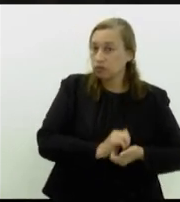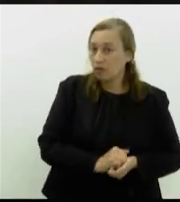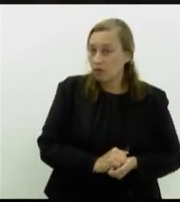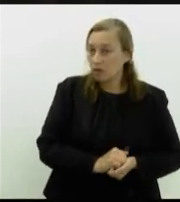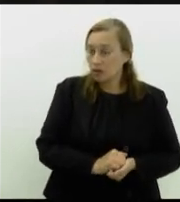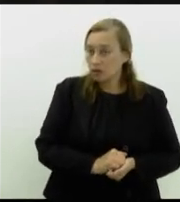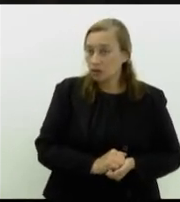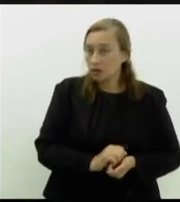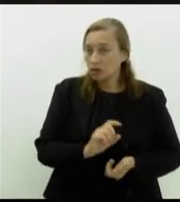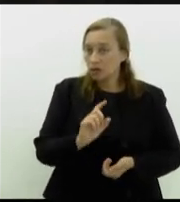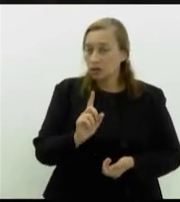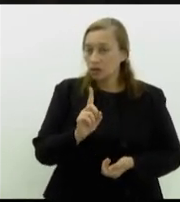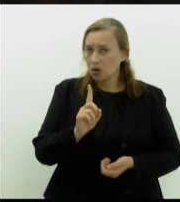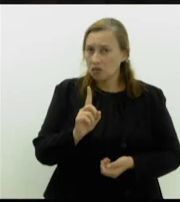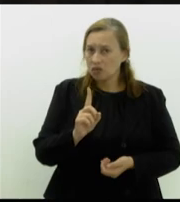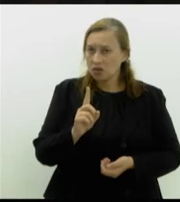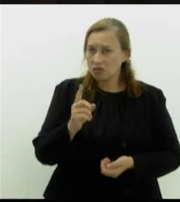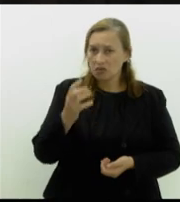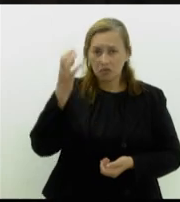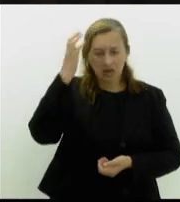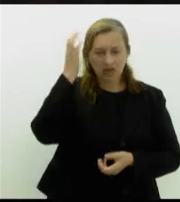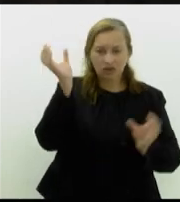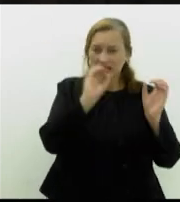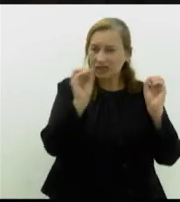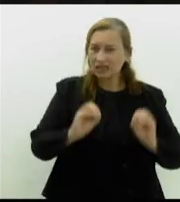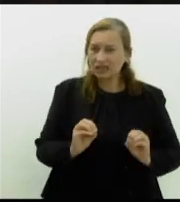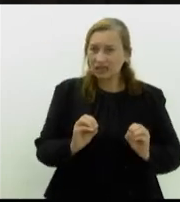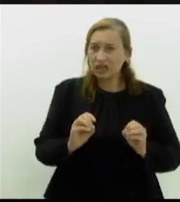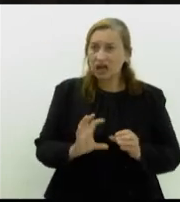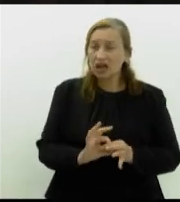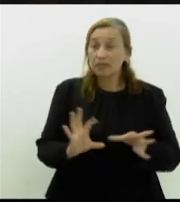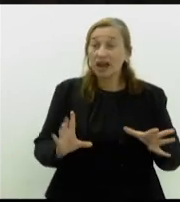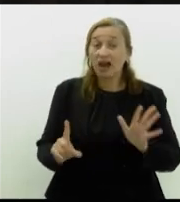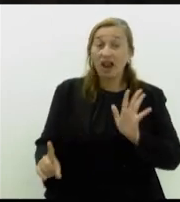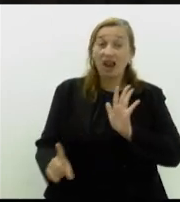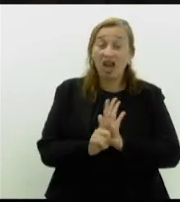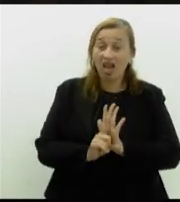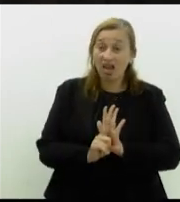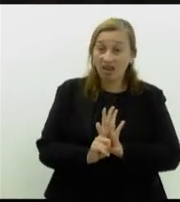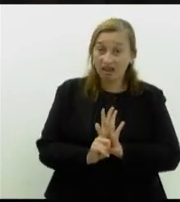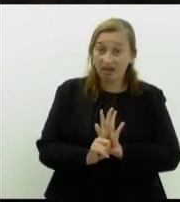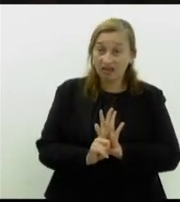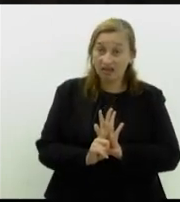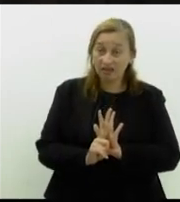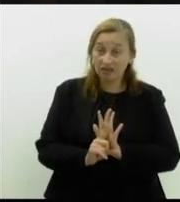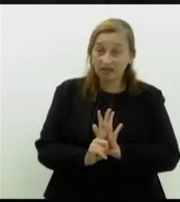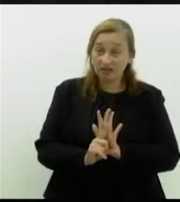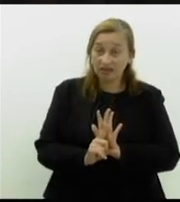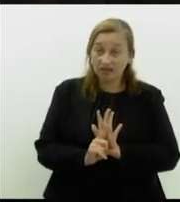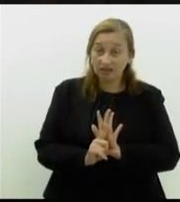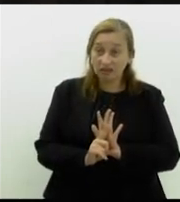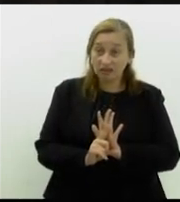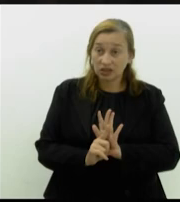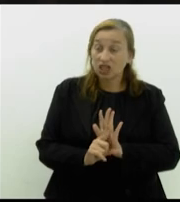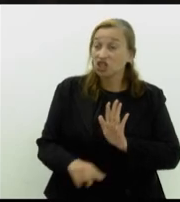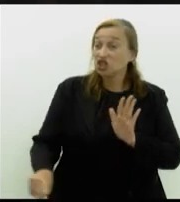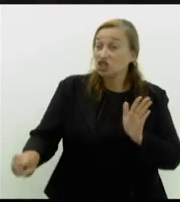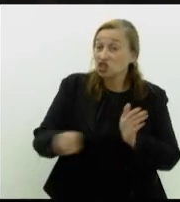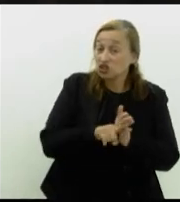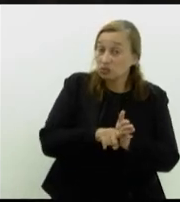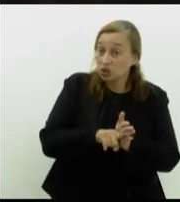ser punido por isso, sancionar a lei que reduziu